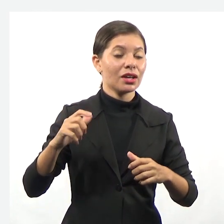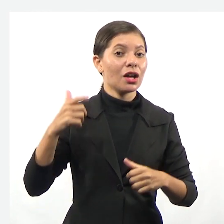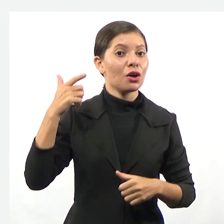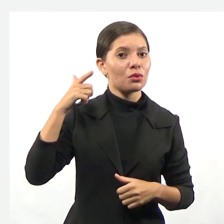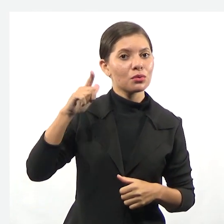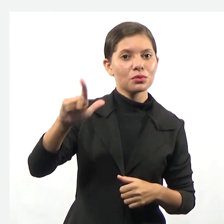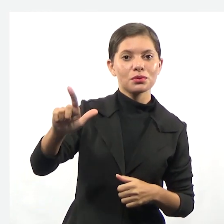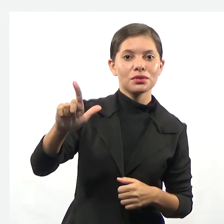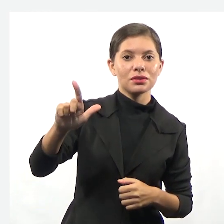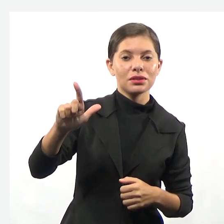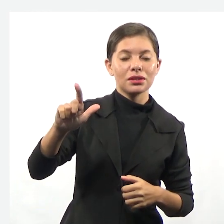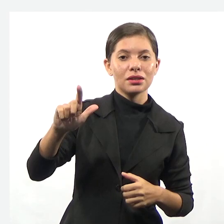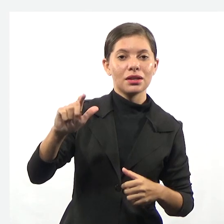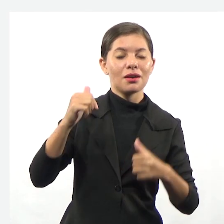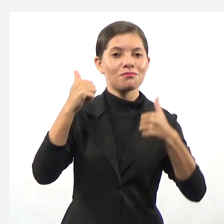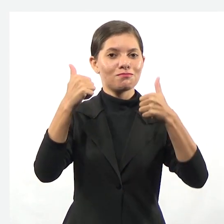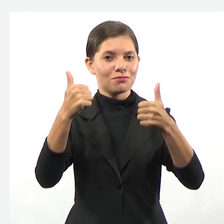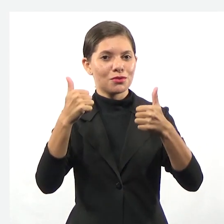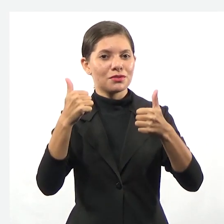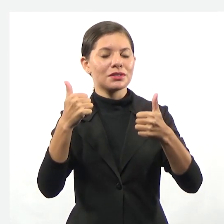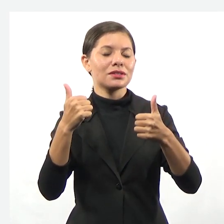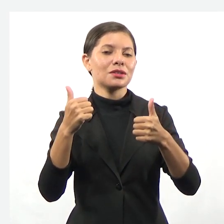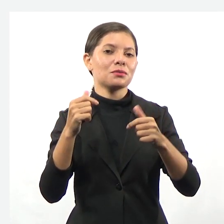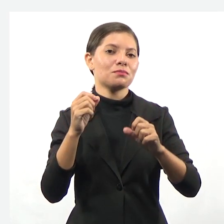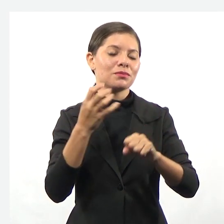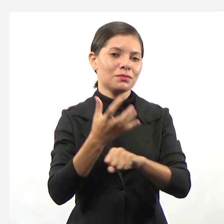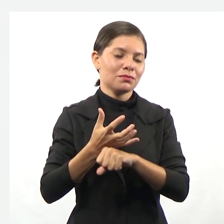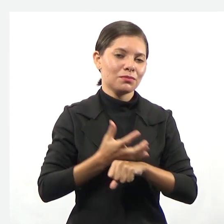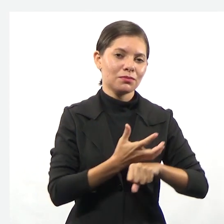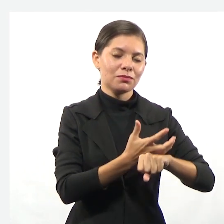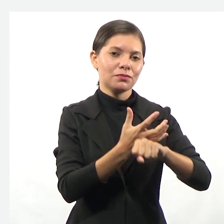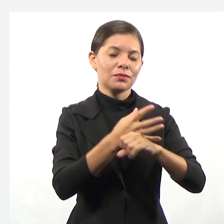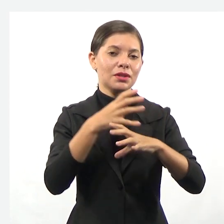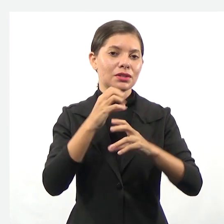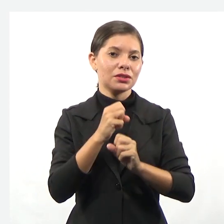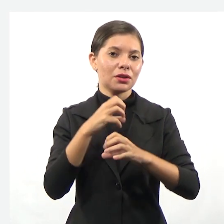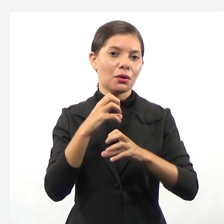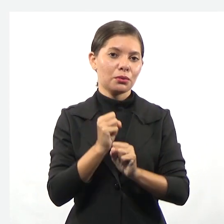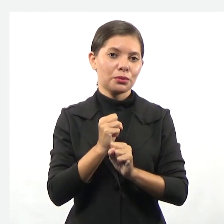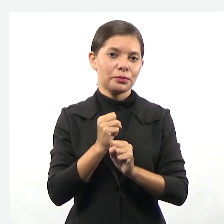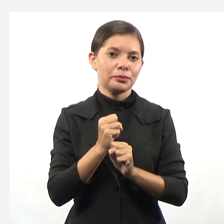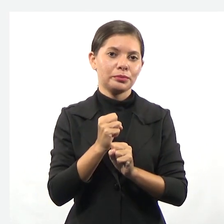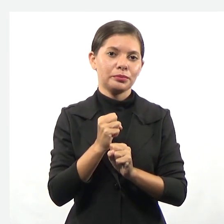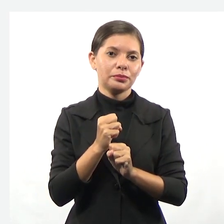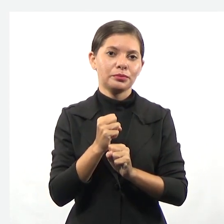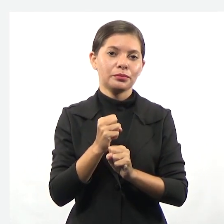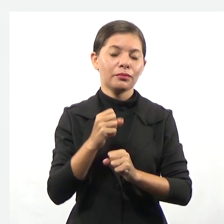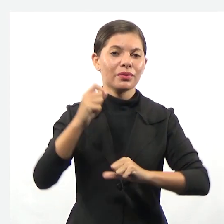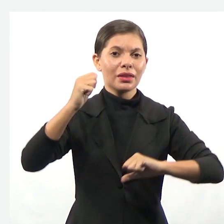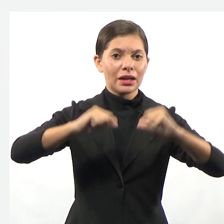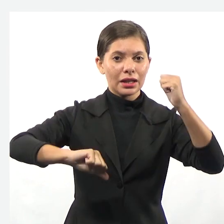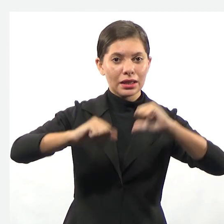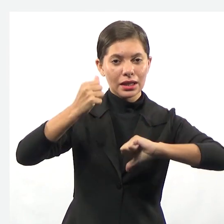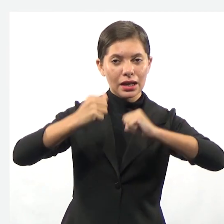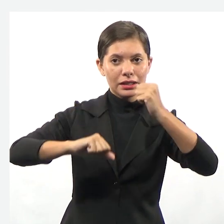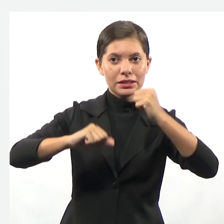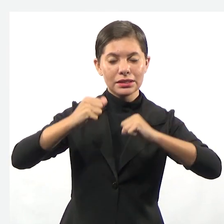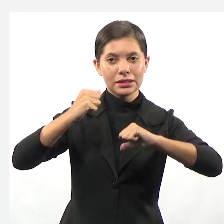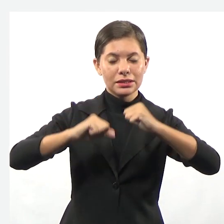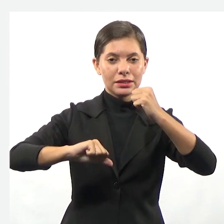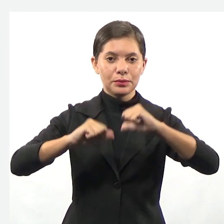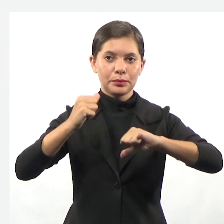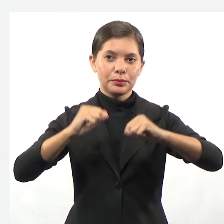Já a análise preditiva da mineração de dados, ela busca a previsão, prever